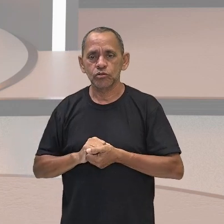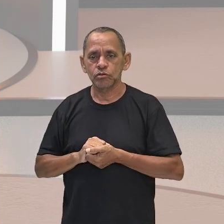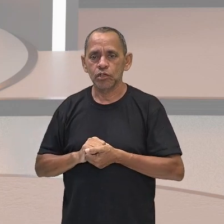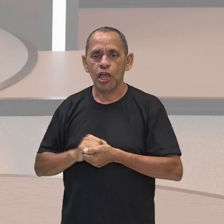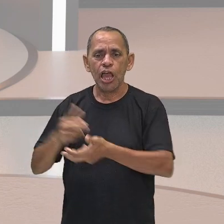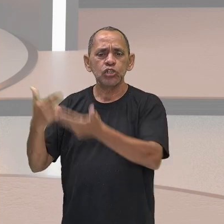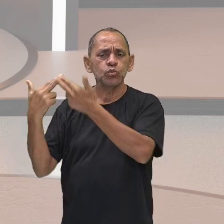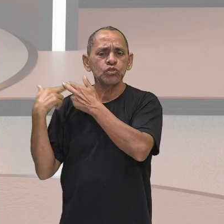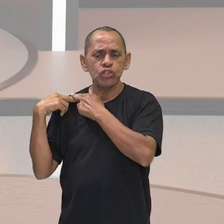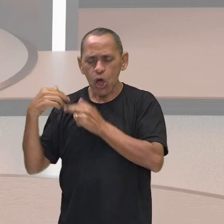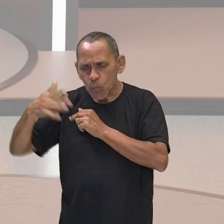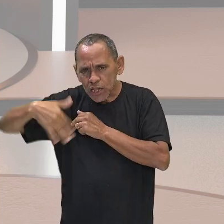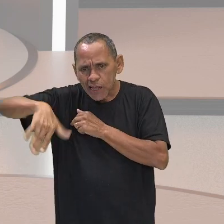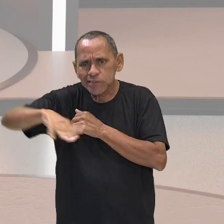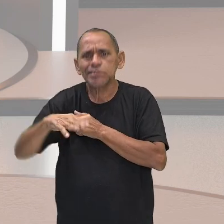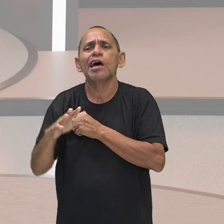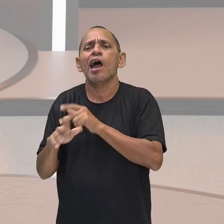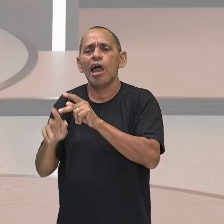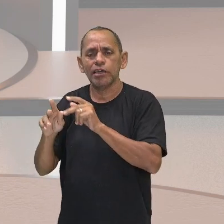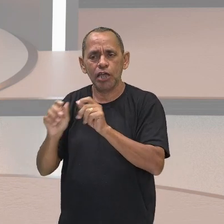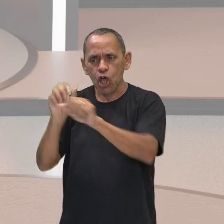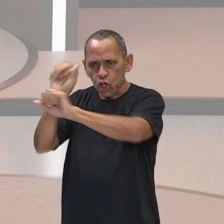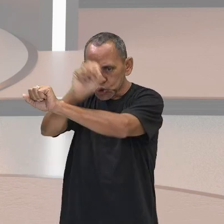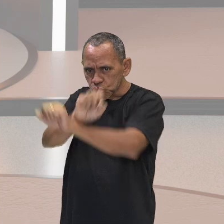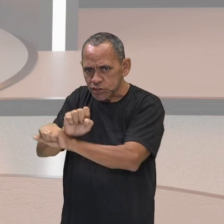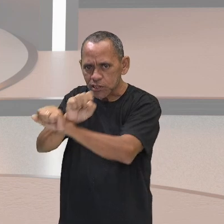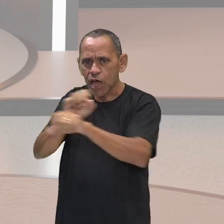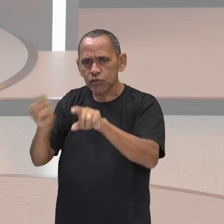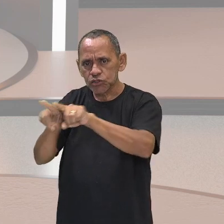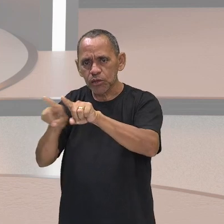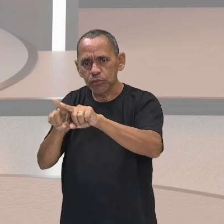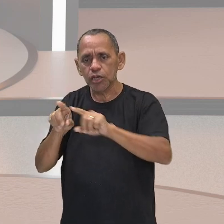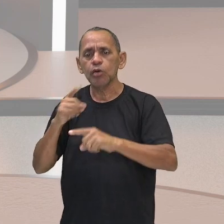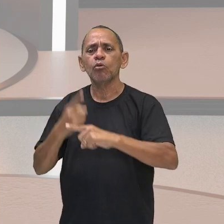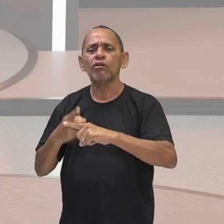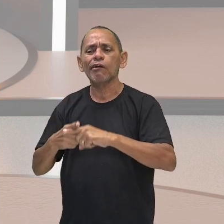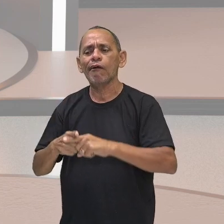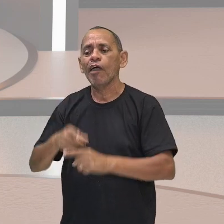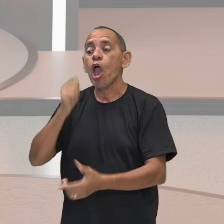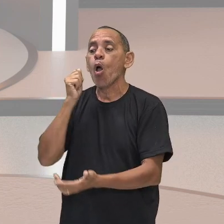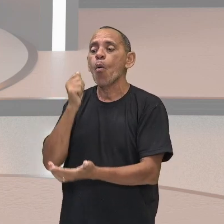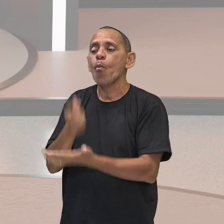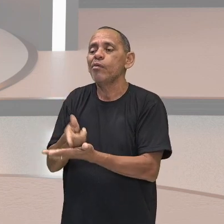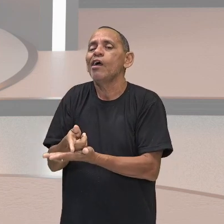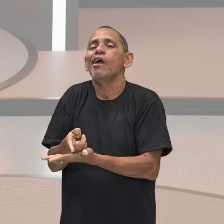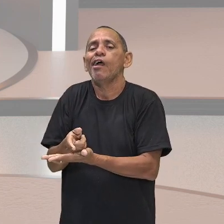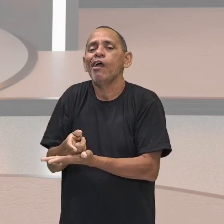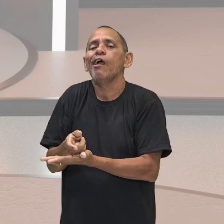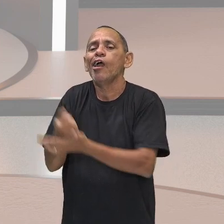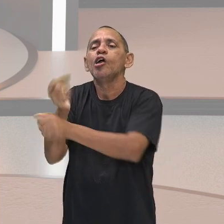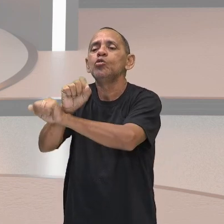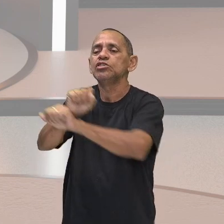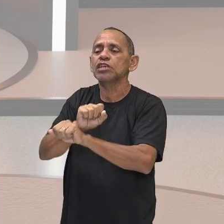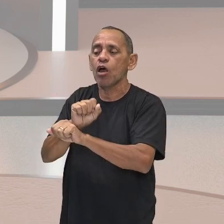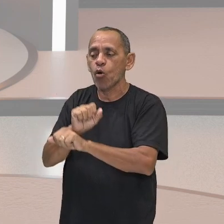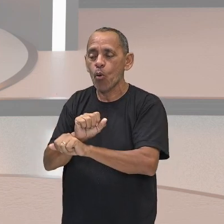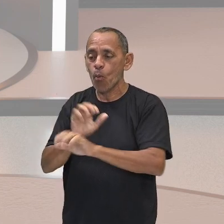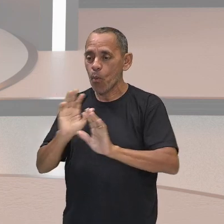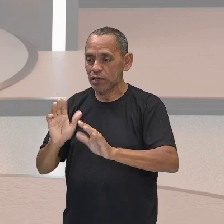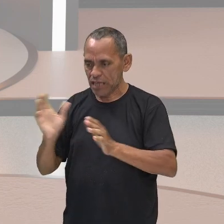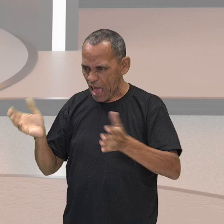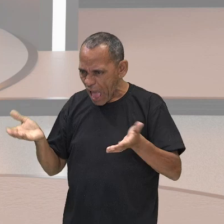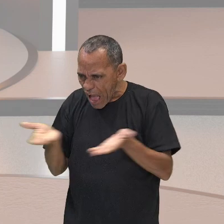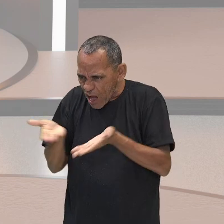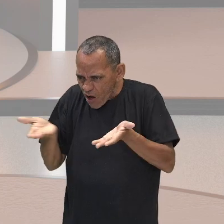donos das pessoas escravizadas, tá? Porque eu comprei aquele escravo, agora ele é liberto, então, aí através da